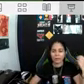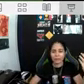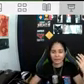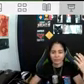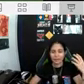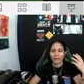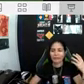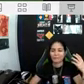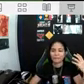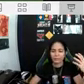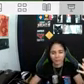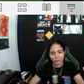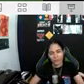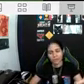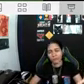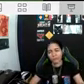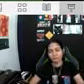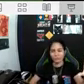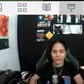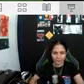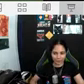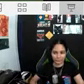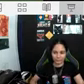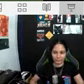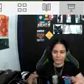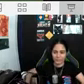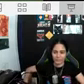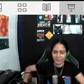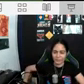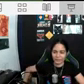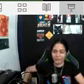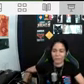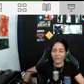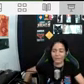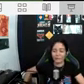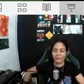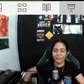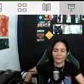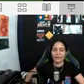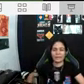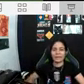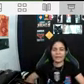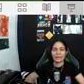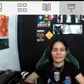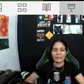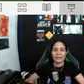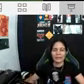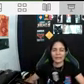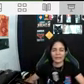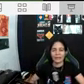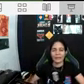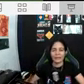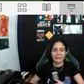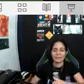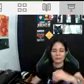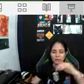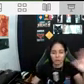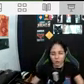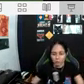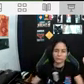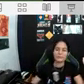ele não é, né, totalmente fiel. A gente sabe disso. Por exemplo, eu tinha um aqui em casa que